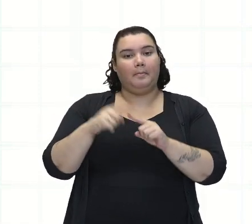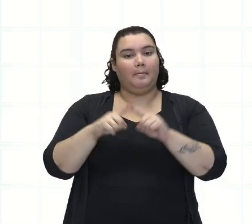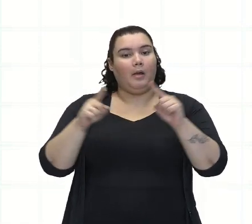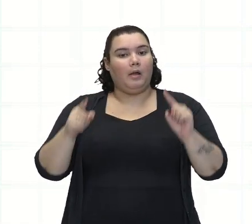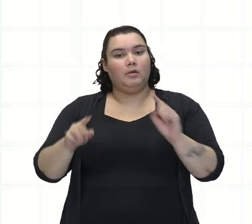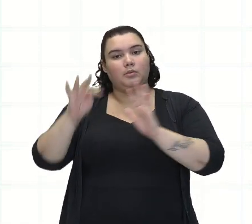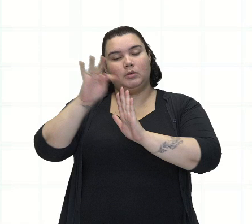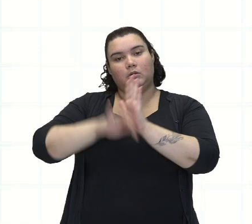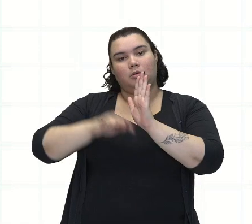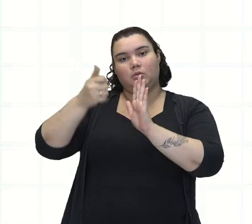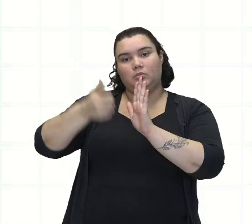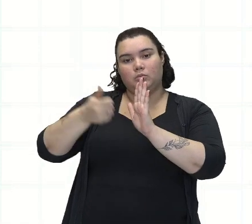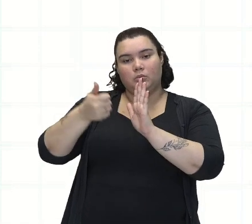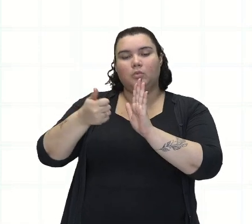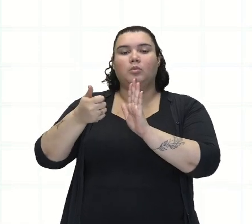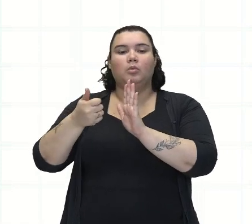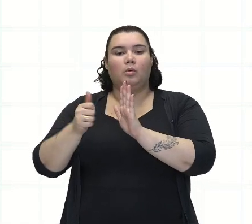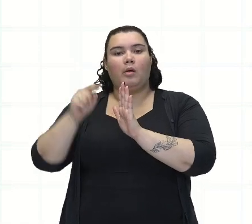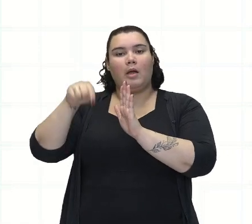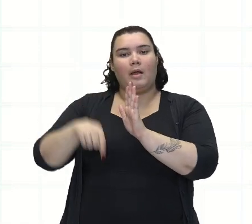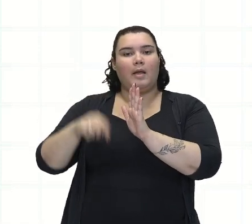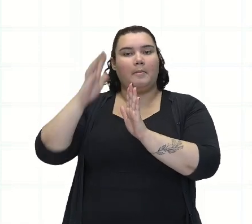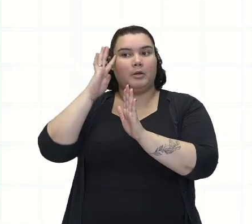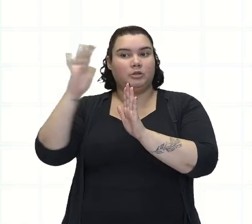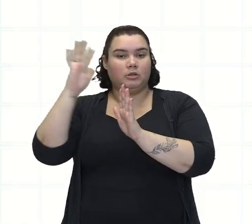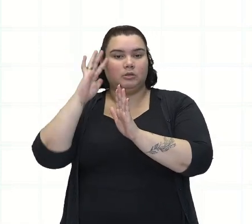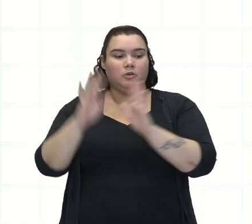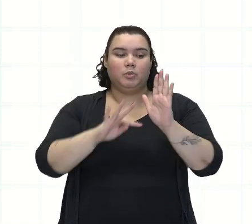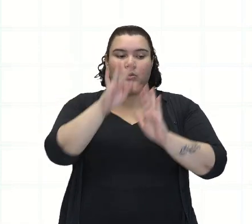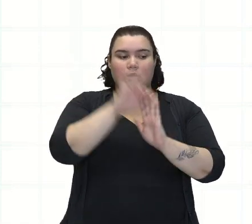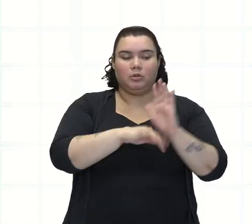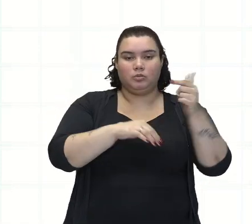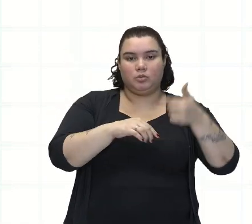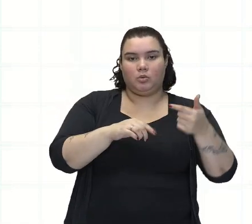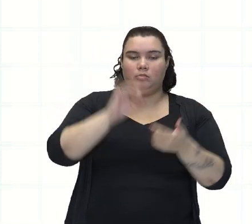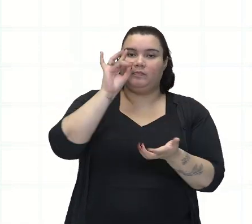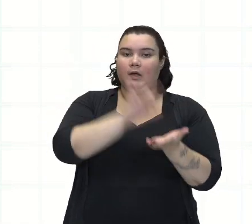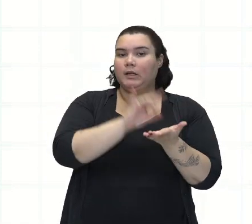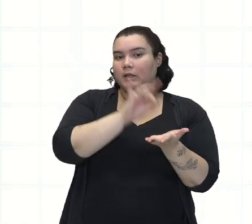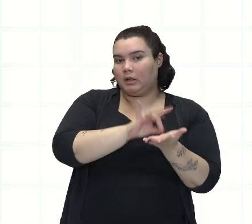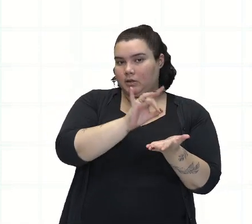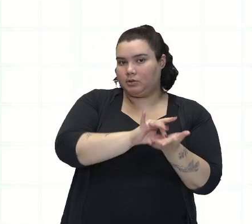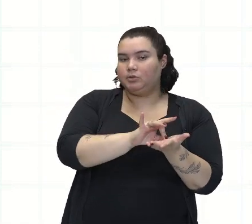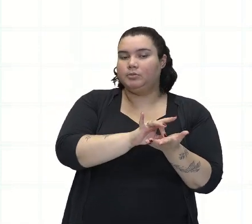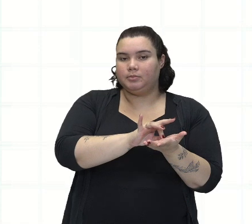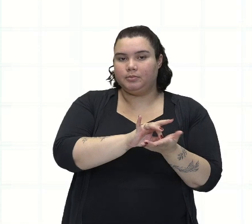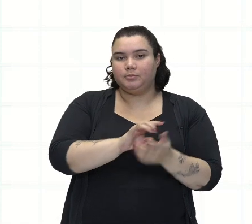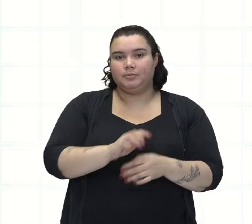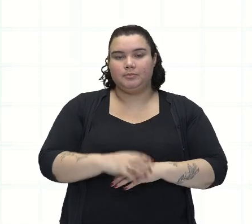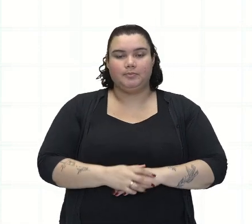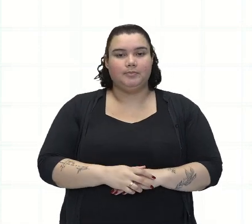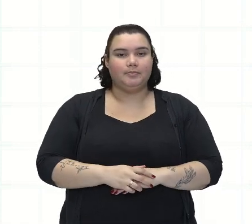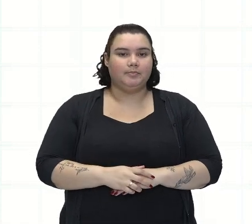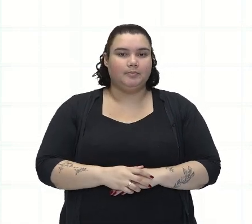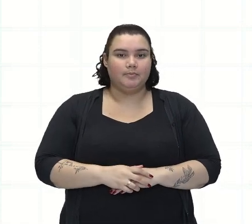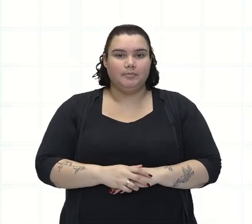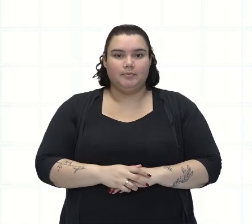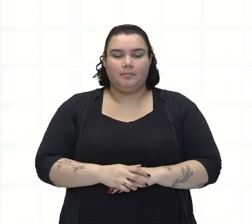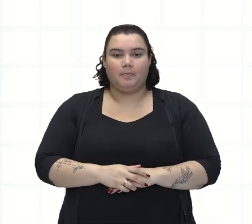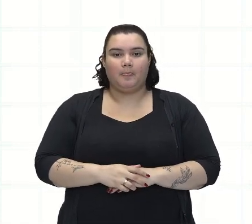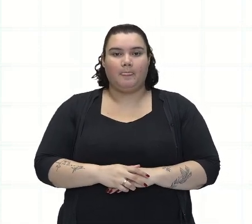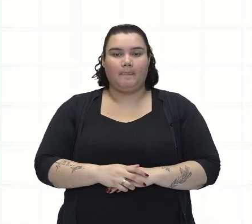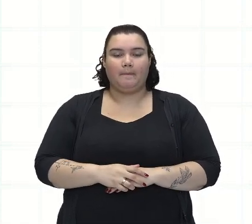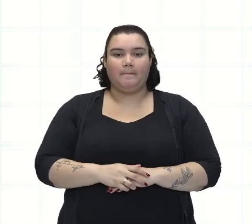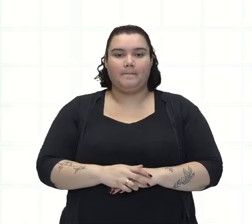texto 1, fato fictício, e no texto 2, da vida real, do cotidiano real.